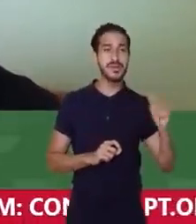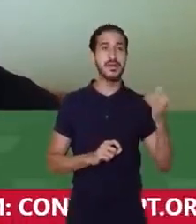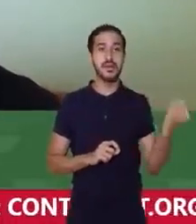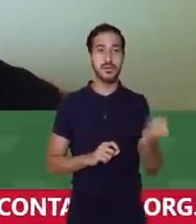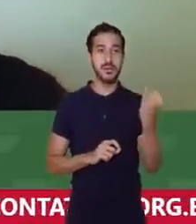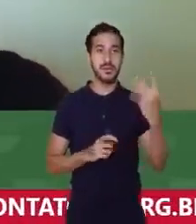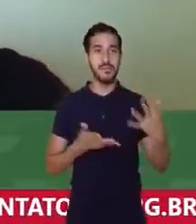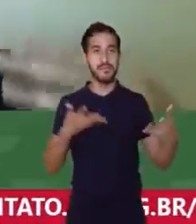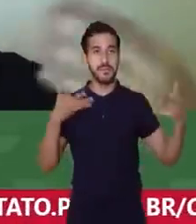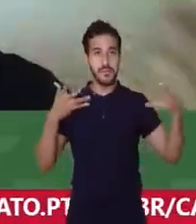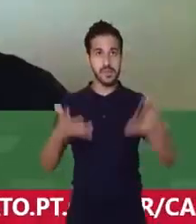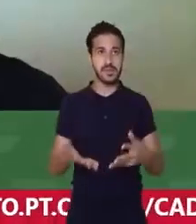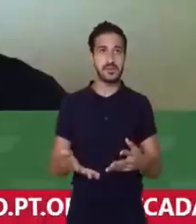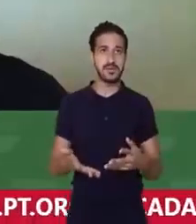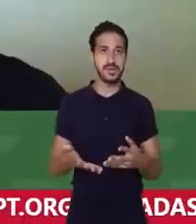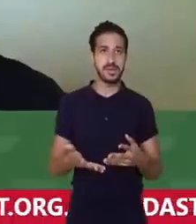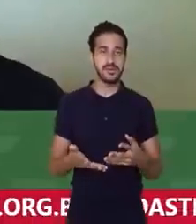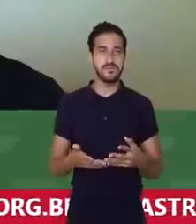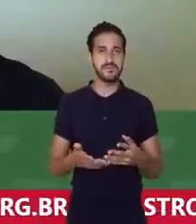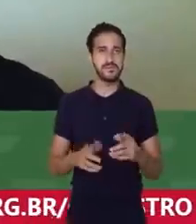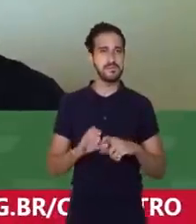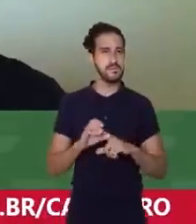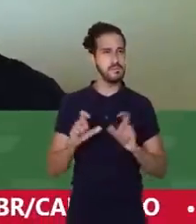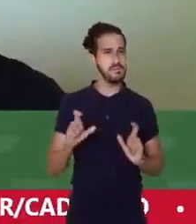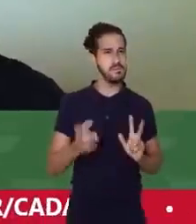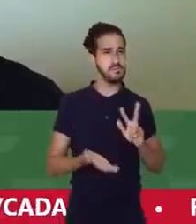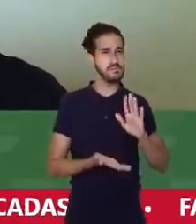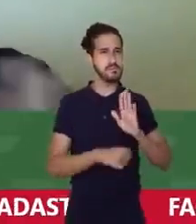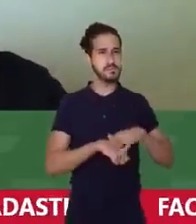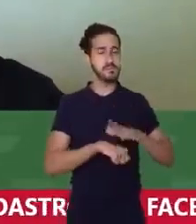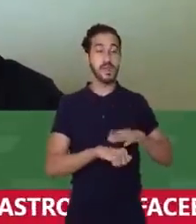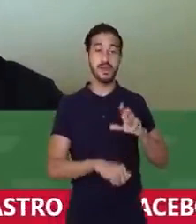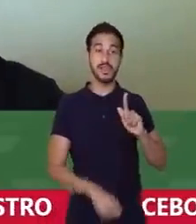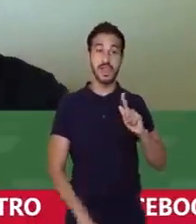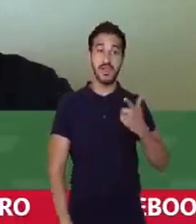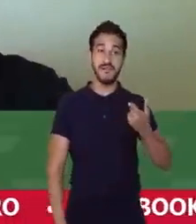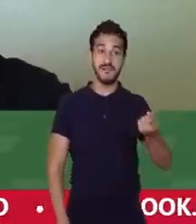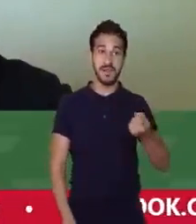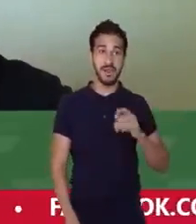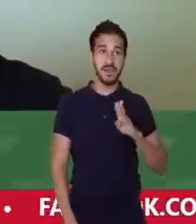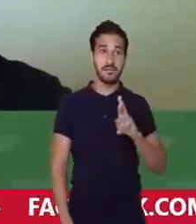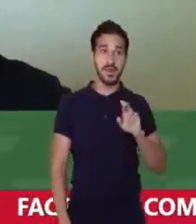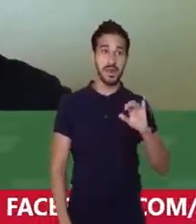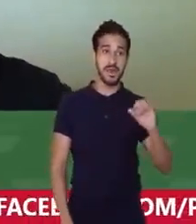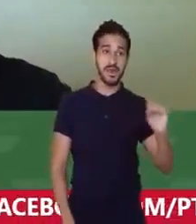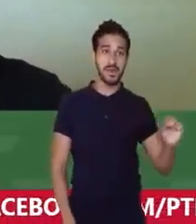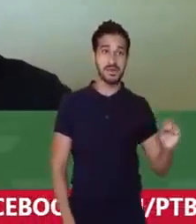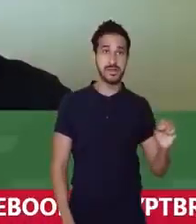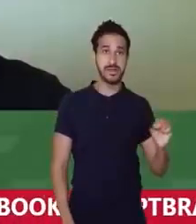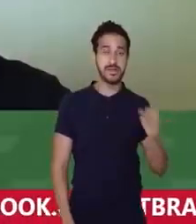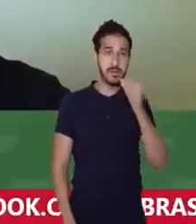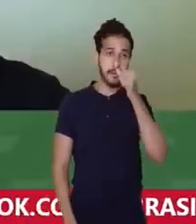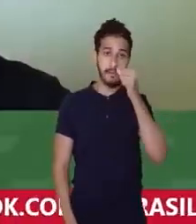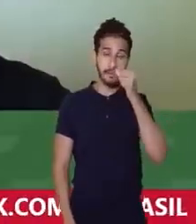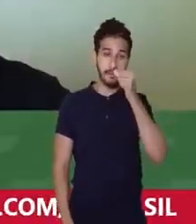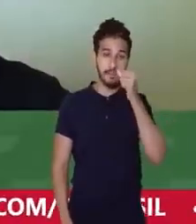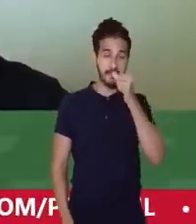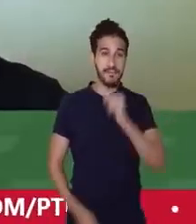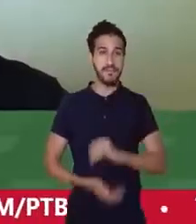a participação independente e autônoma do G20. Nos BRICS, a nossa